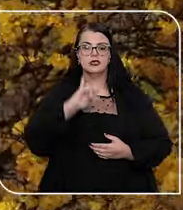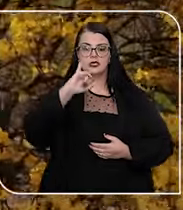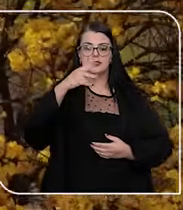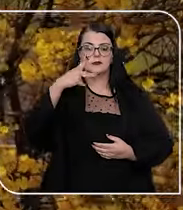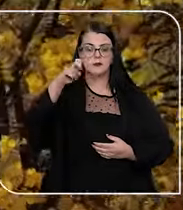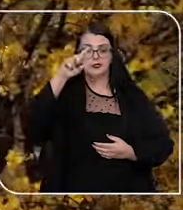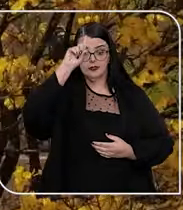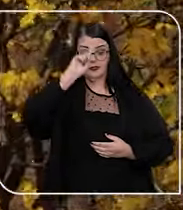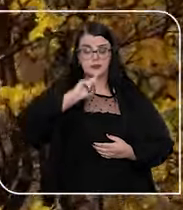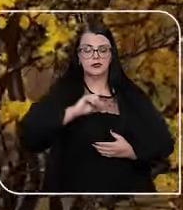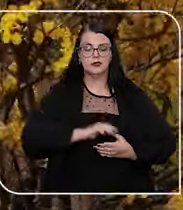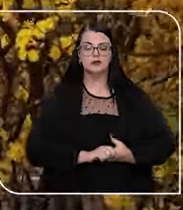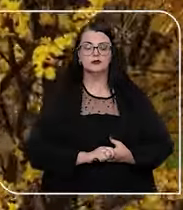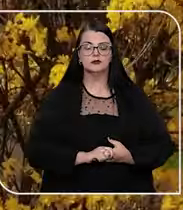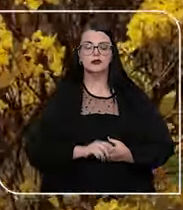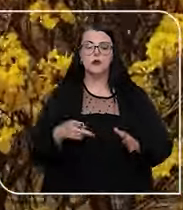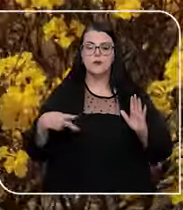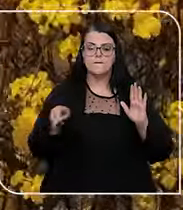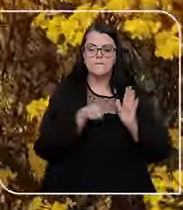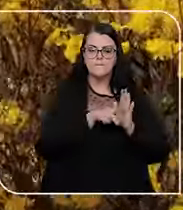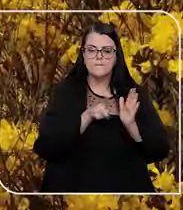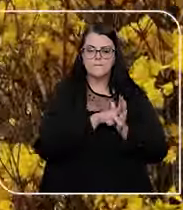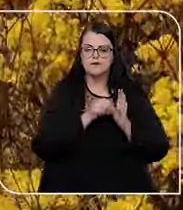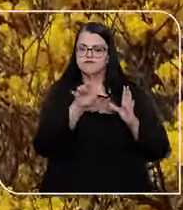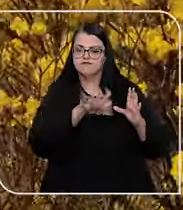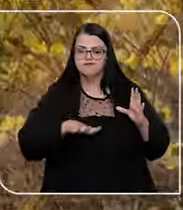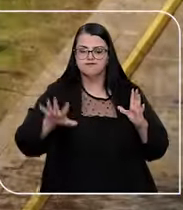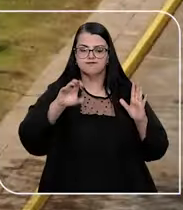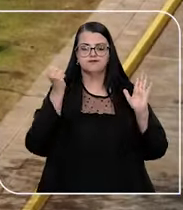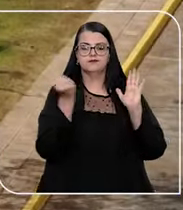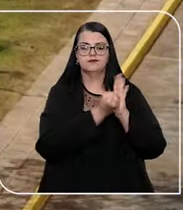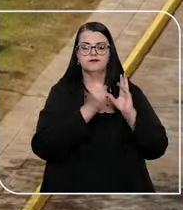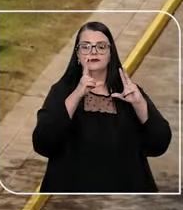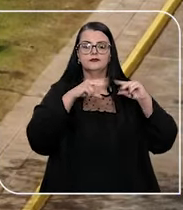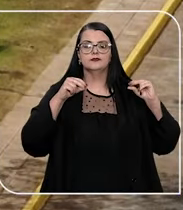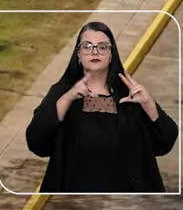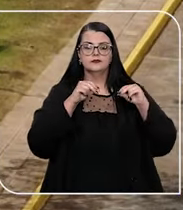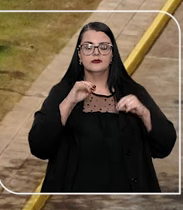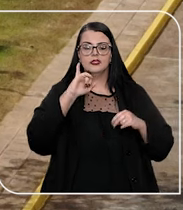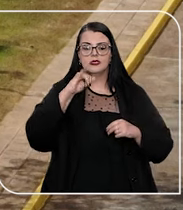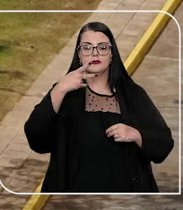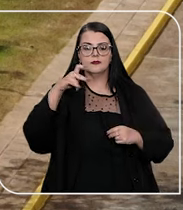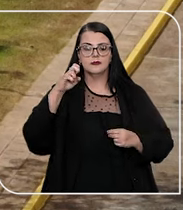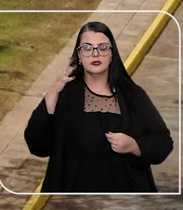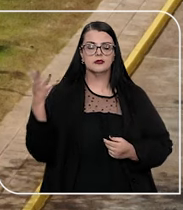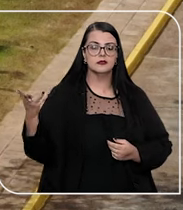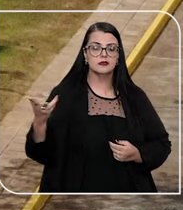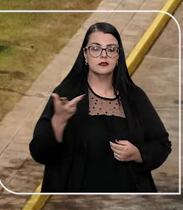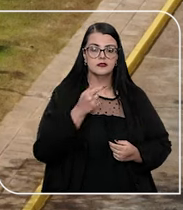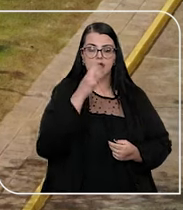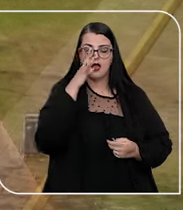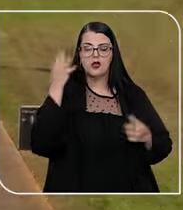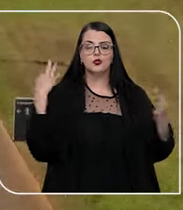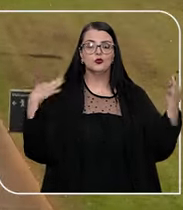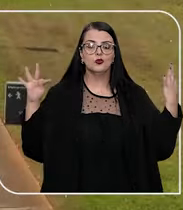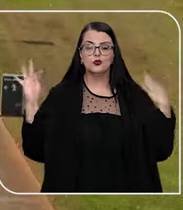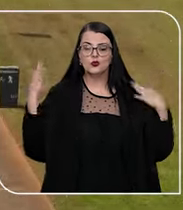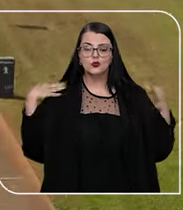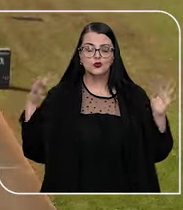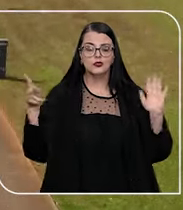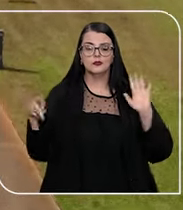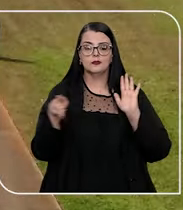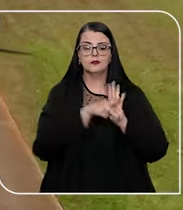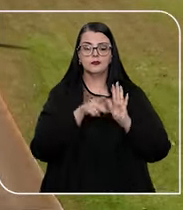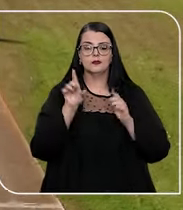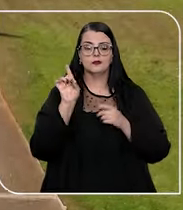especial é o IP Amarelo nativo do serrado e símbolo de Brasília o IP encanta habitantes e turistas